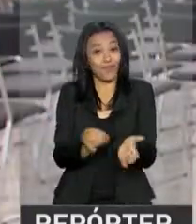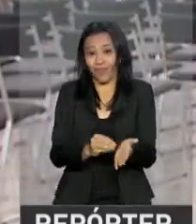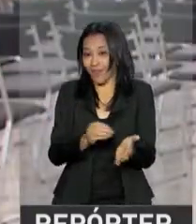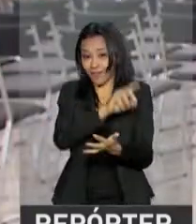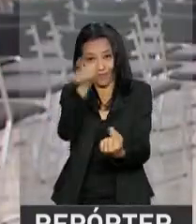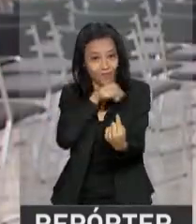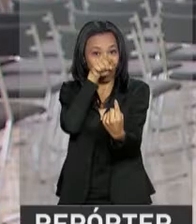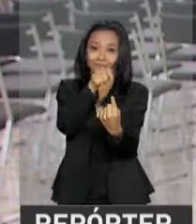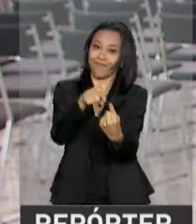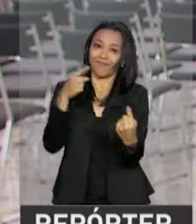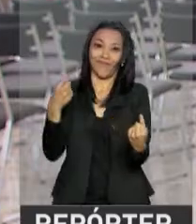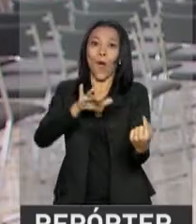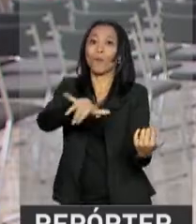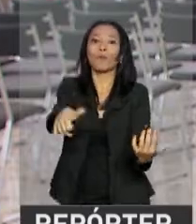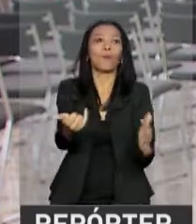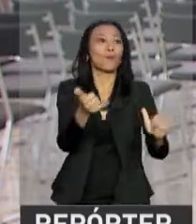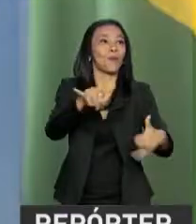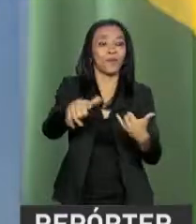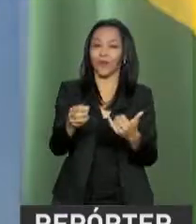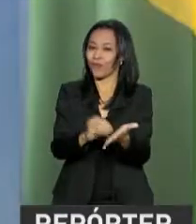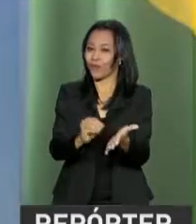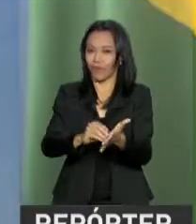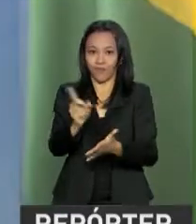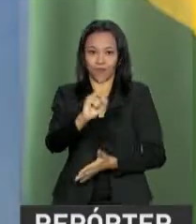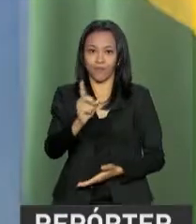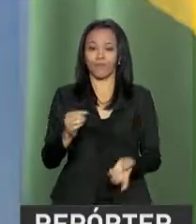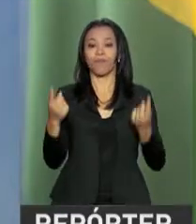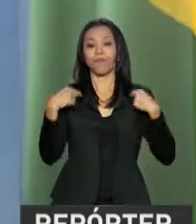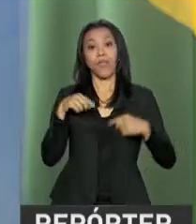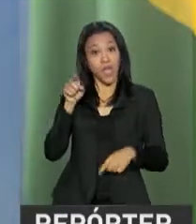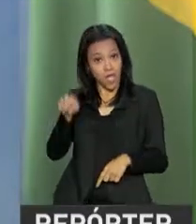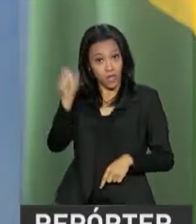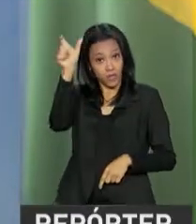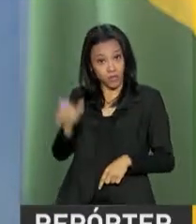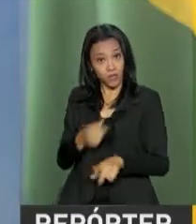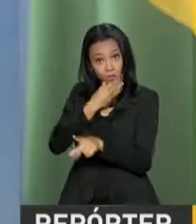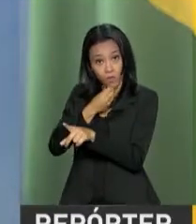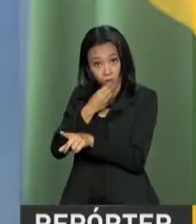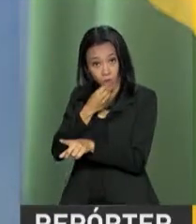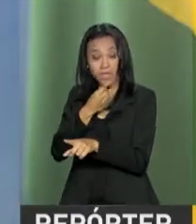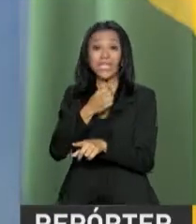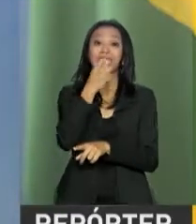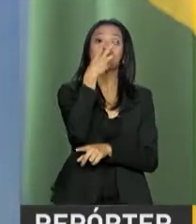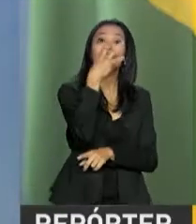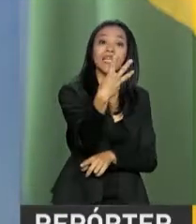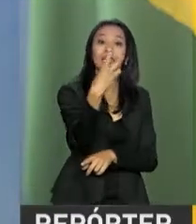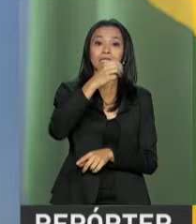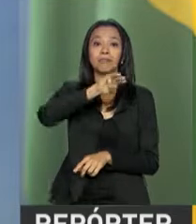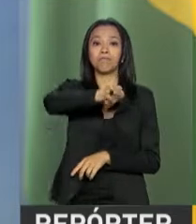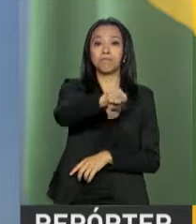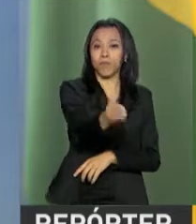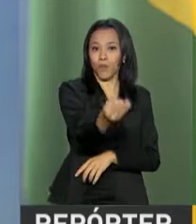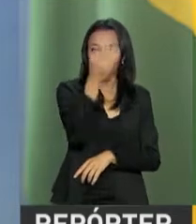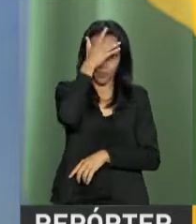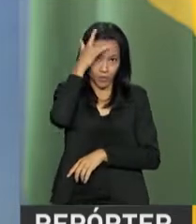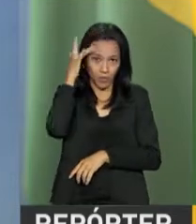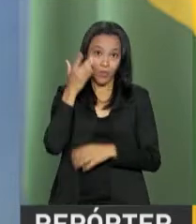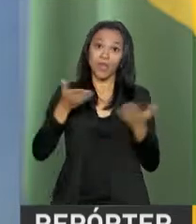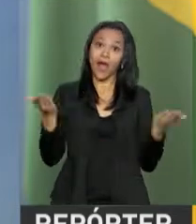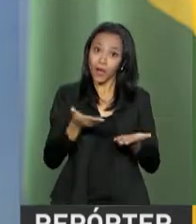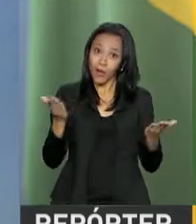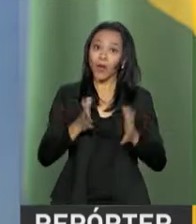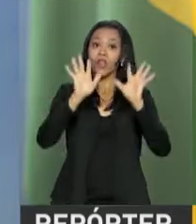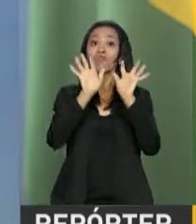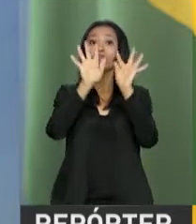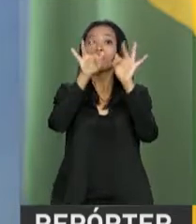objetivos e nem oportunidade além do diesel cerca de 3 milhões de poupadores têm a chance de pôr um fim